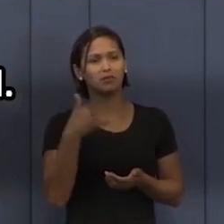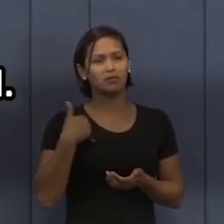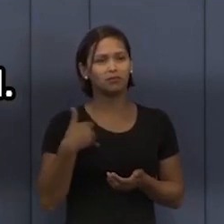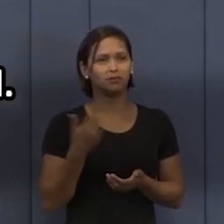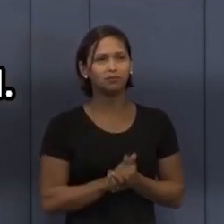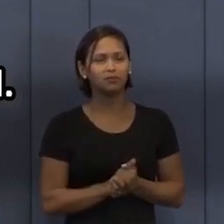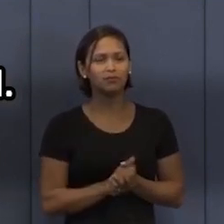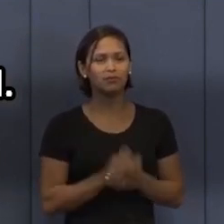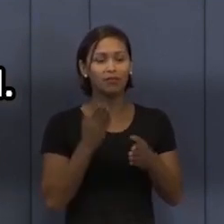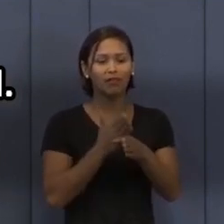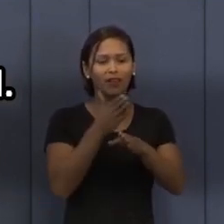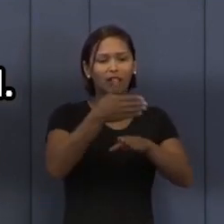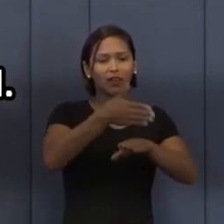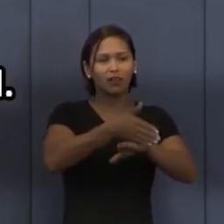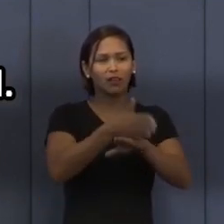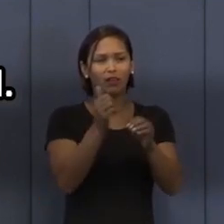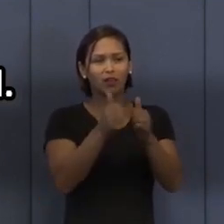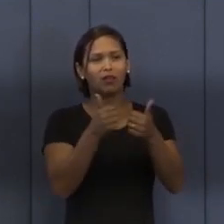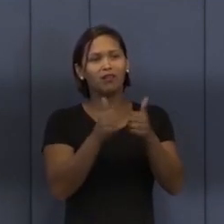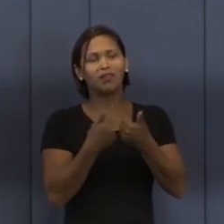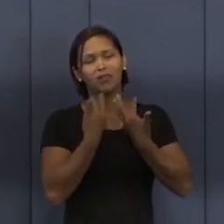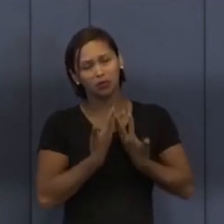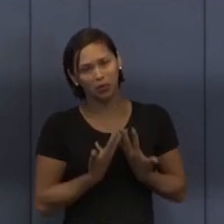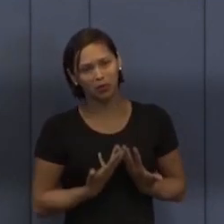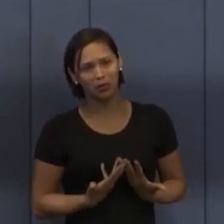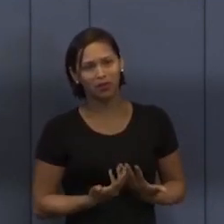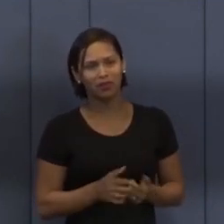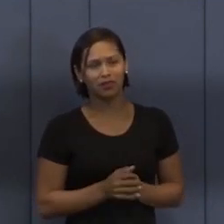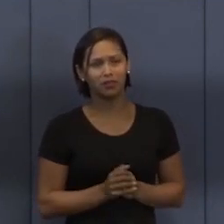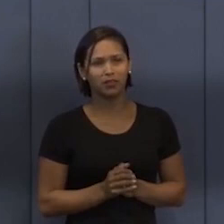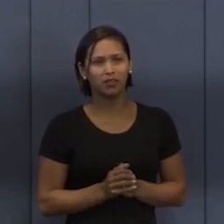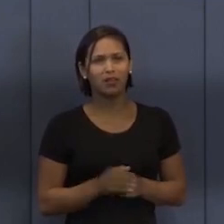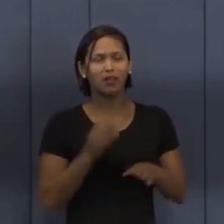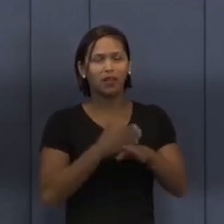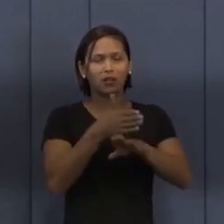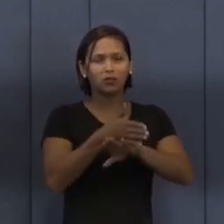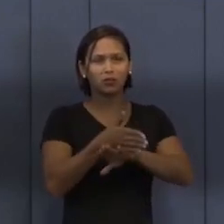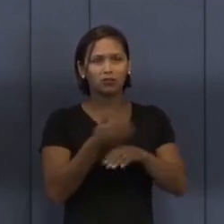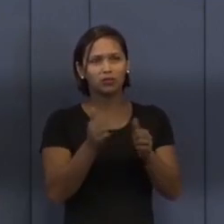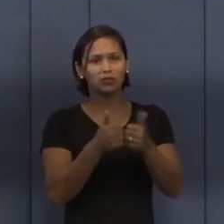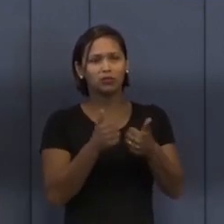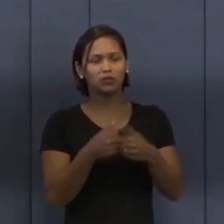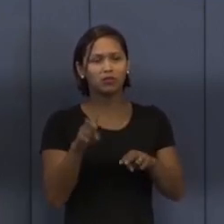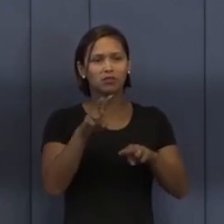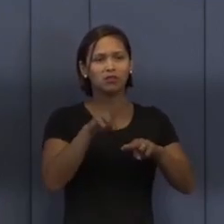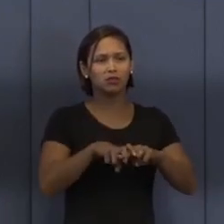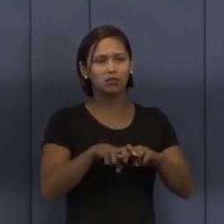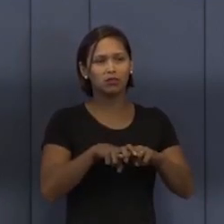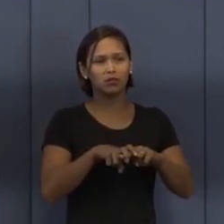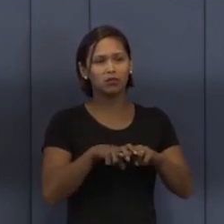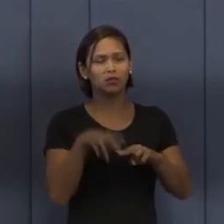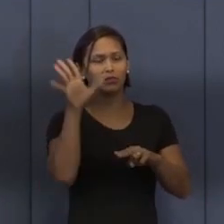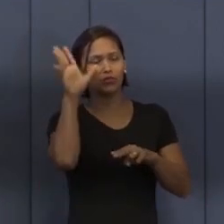uns 6, 7 anos de idade. Ele entrou no ônibus, tadinho do menino, devia estar morrendo de cansaço. O menino entrou